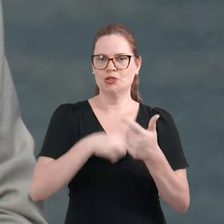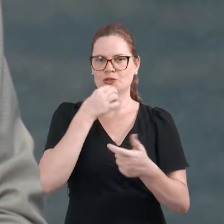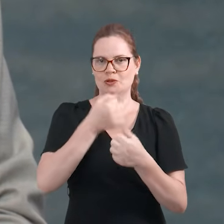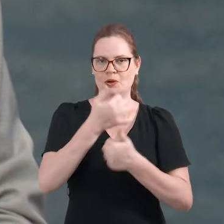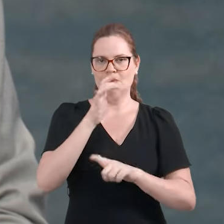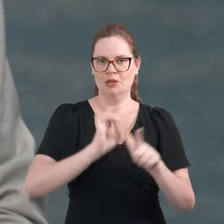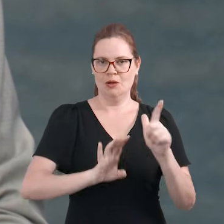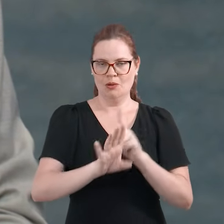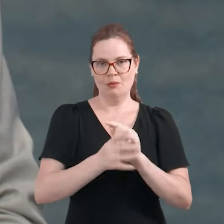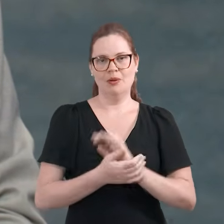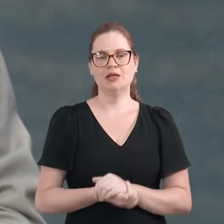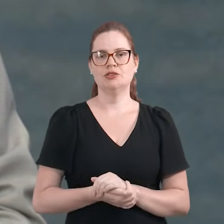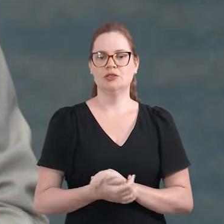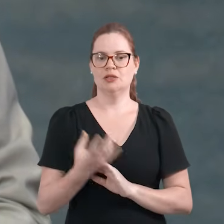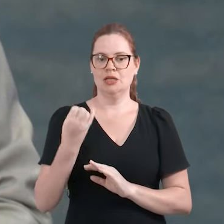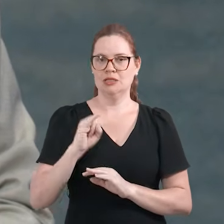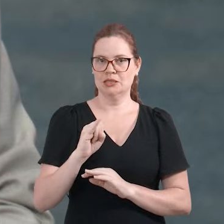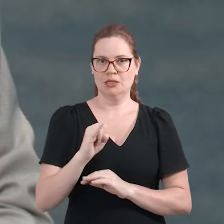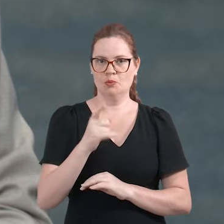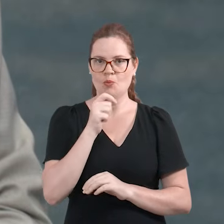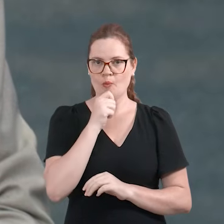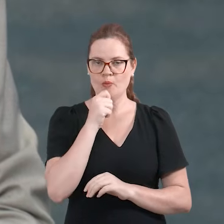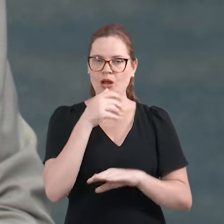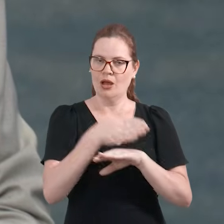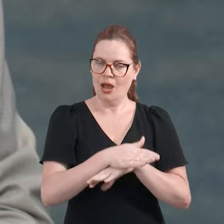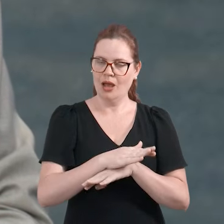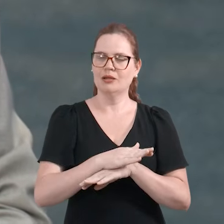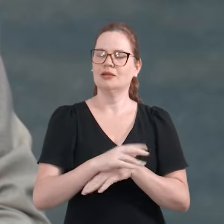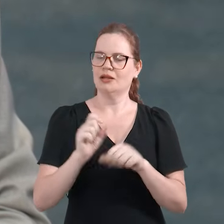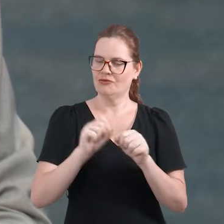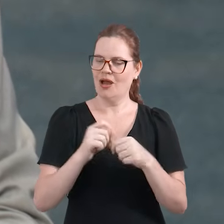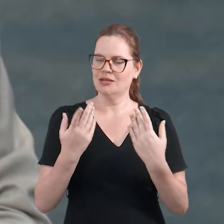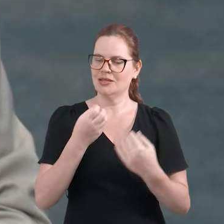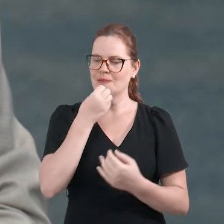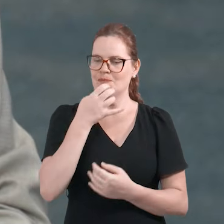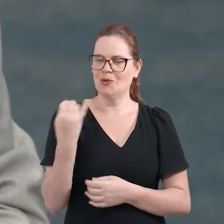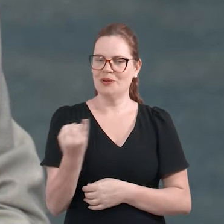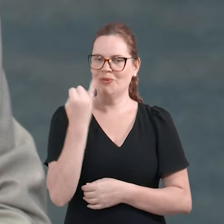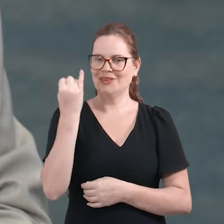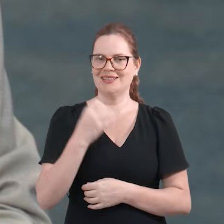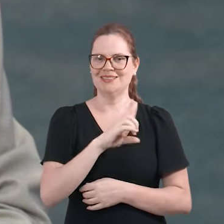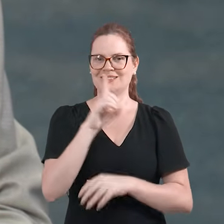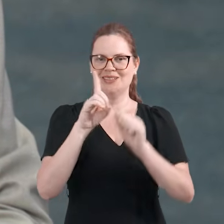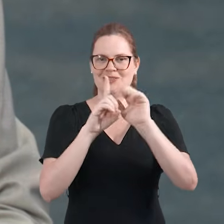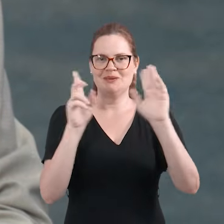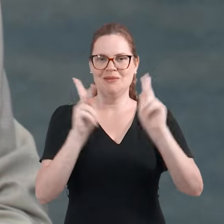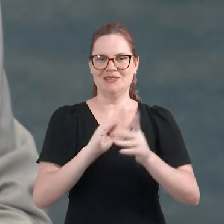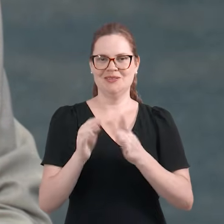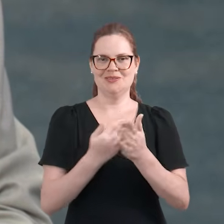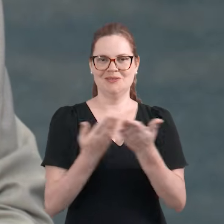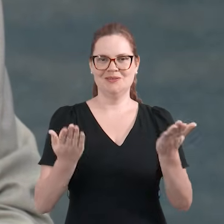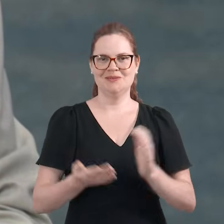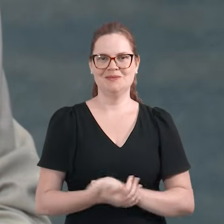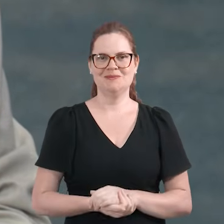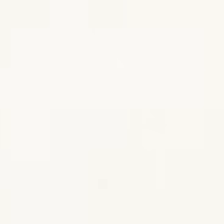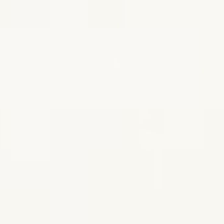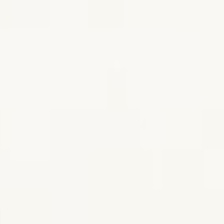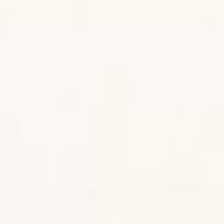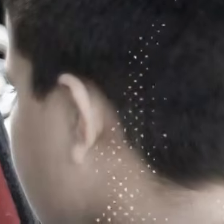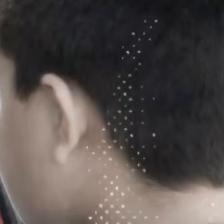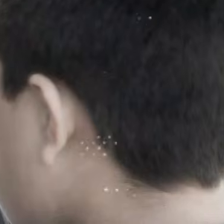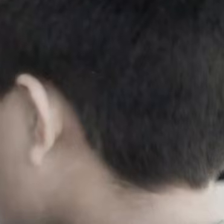comente, compartilhe, se está no YouTube, se não tiver, entra lá, faça isso. Isso é muito bom, muito importante. Deus te abençoe. A paz do Senhor.